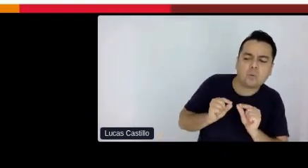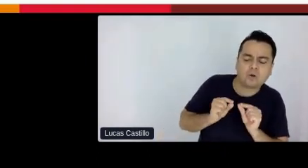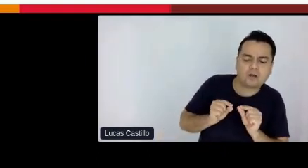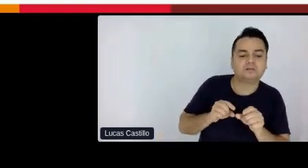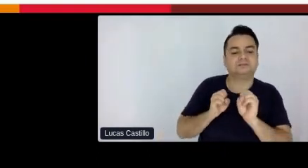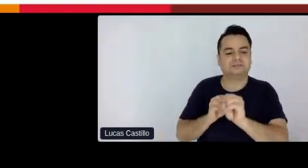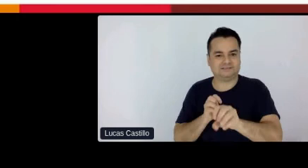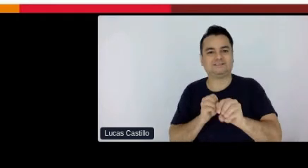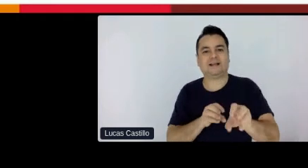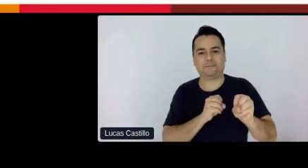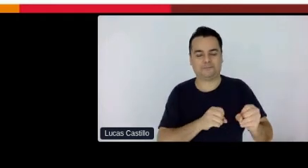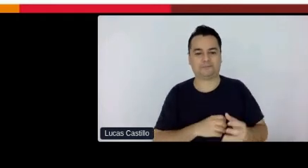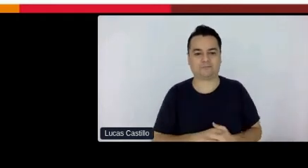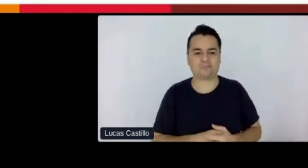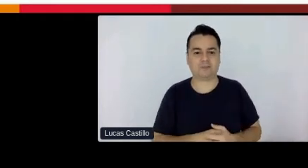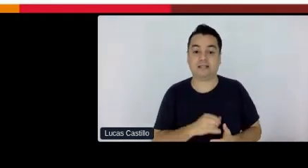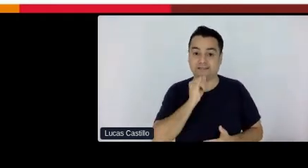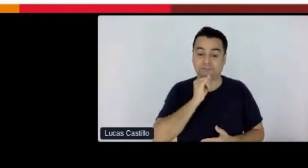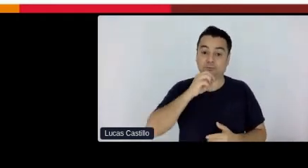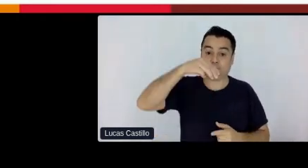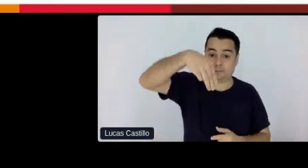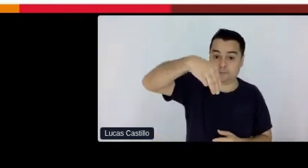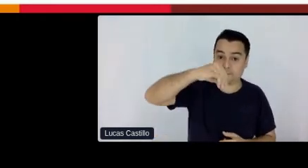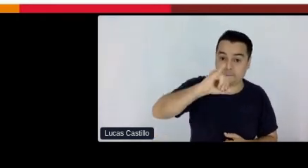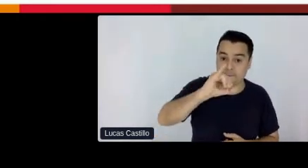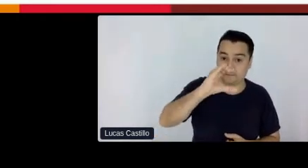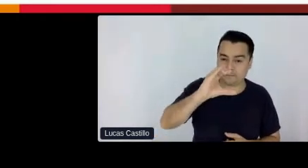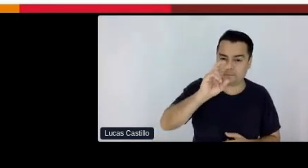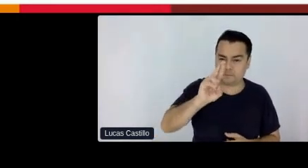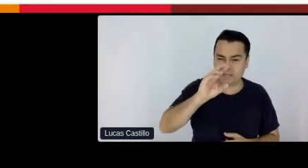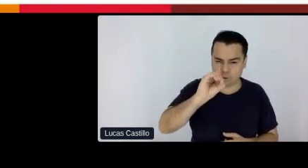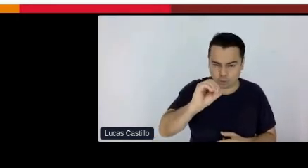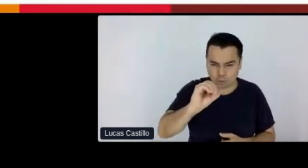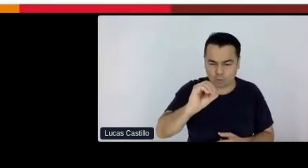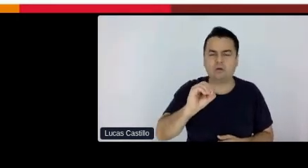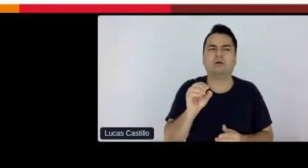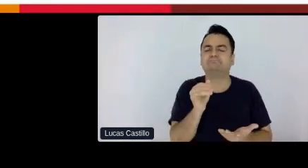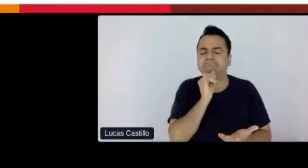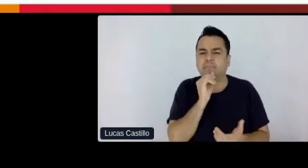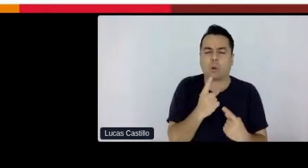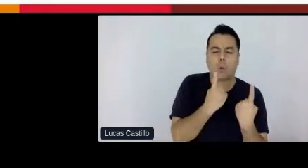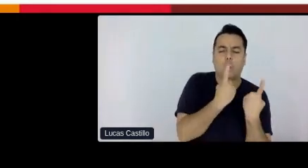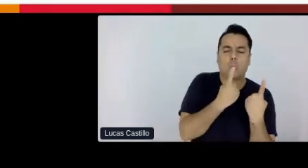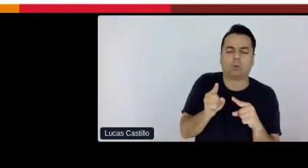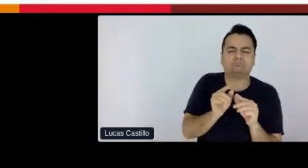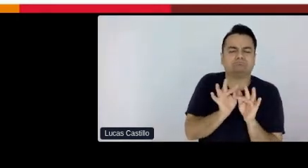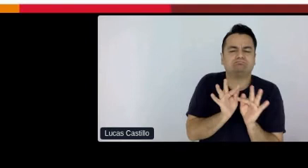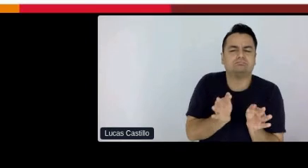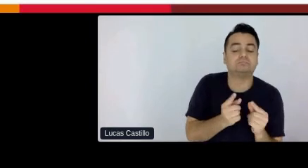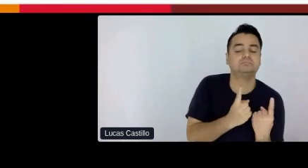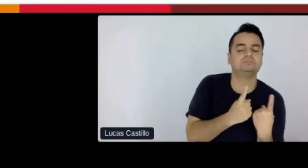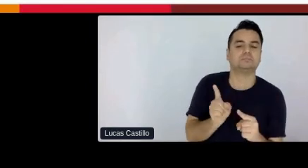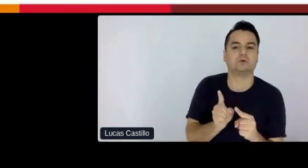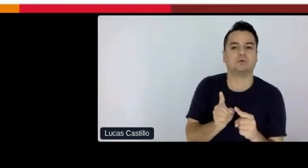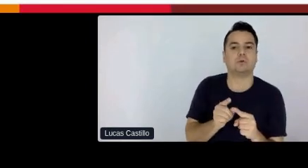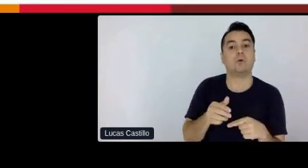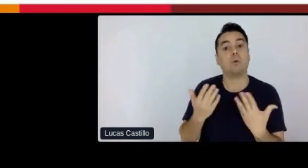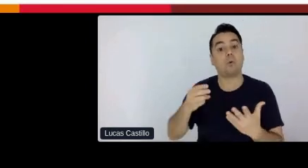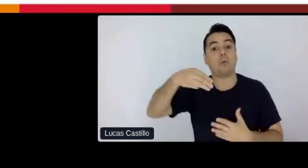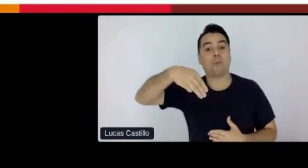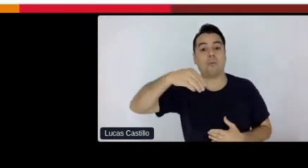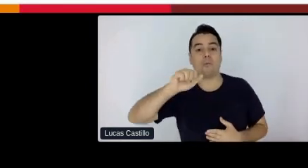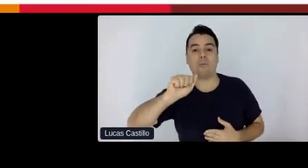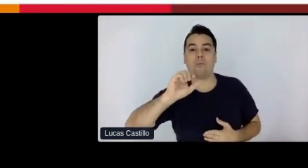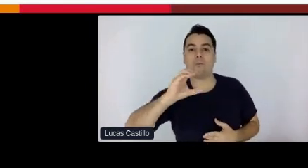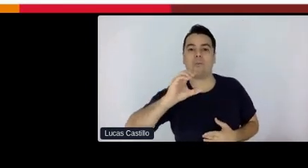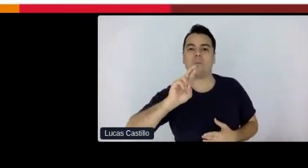micro e macro agressões que acontecem no ambiente de trabalho e que às vezes a gente não tem nem noção que isso impacta na experiência das